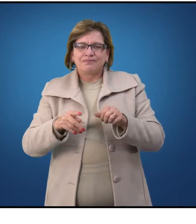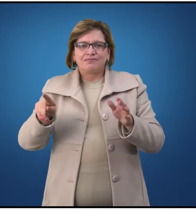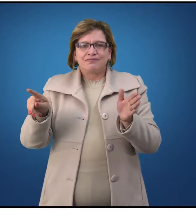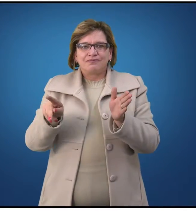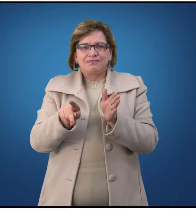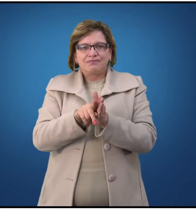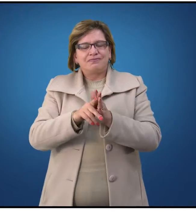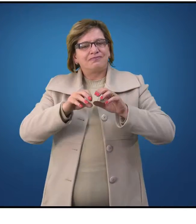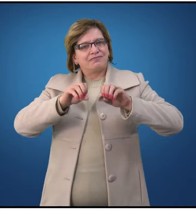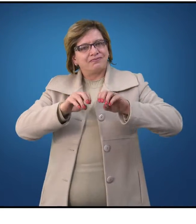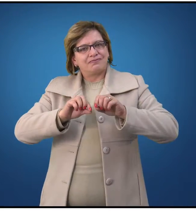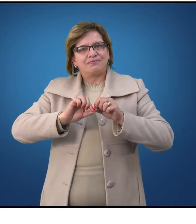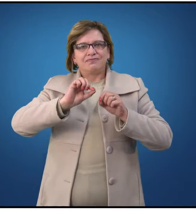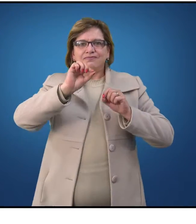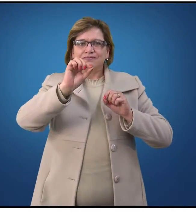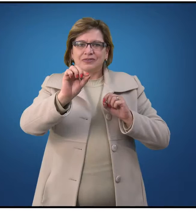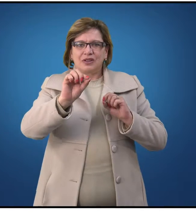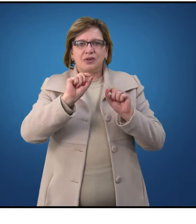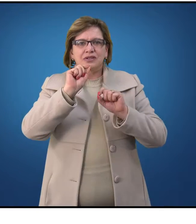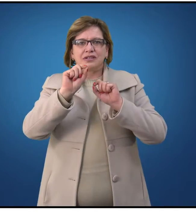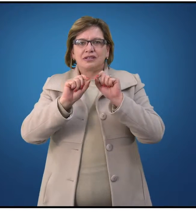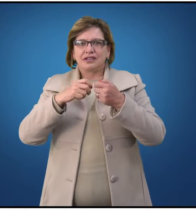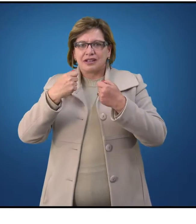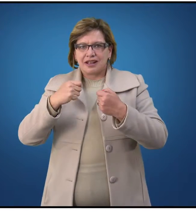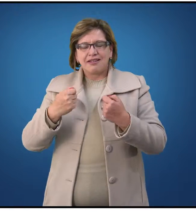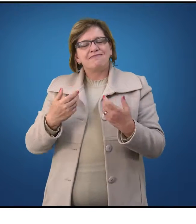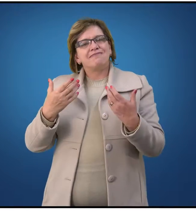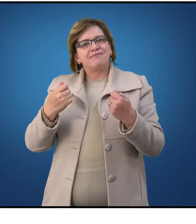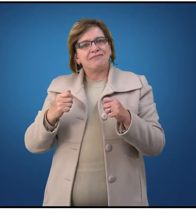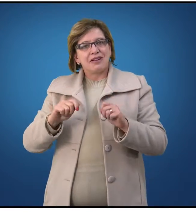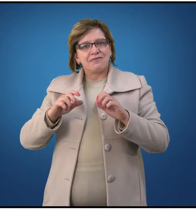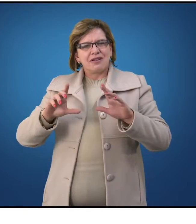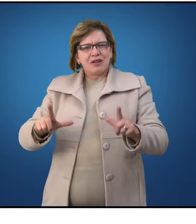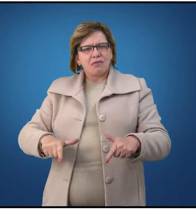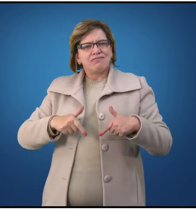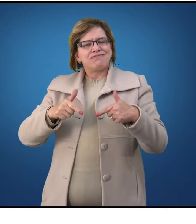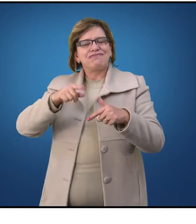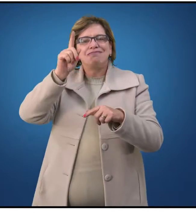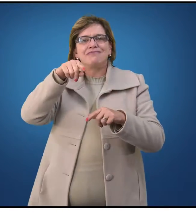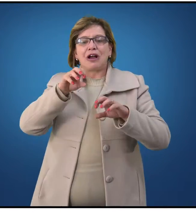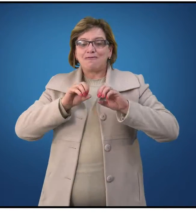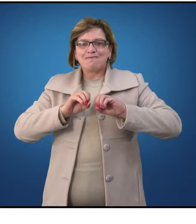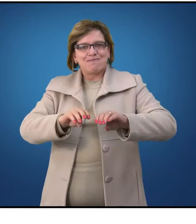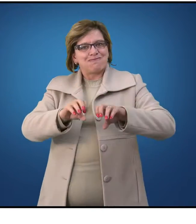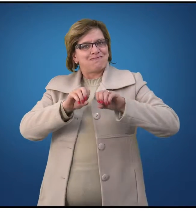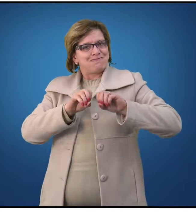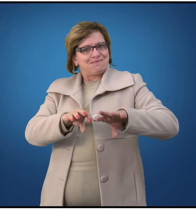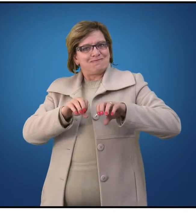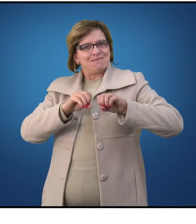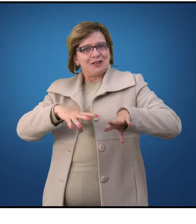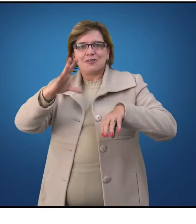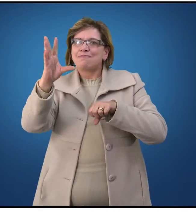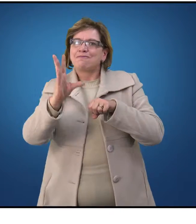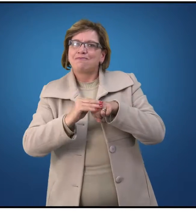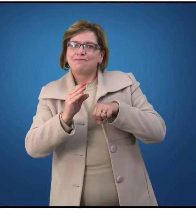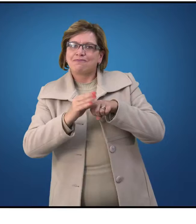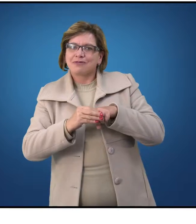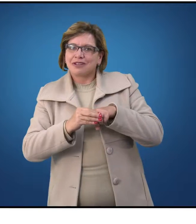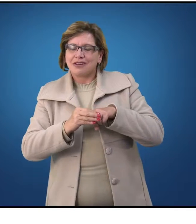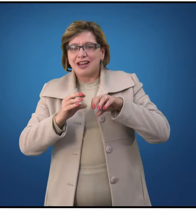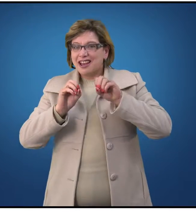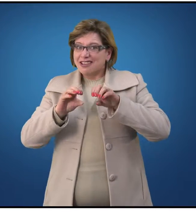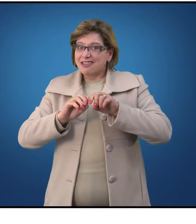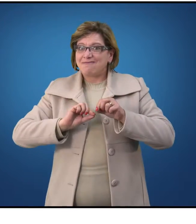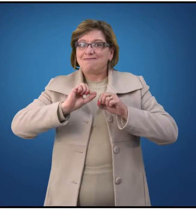para a educação como um todo. O que nós defendemos é a educação. A educação à distância é somente uma modalidade de ensino, que as